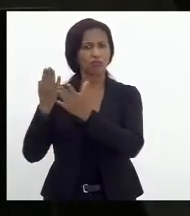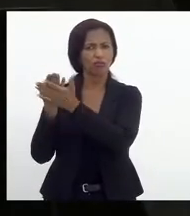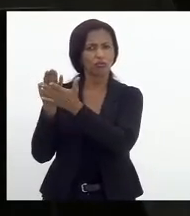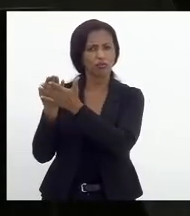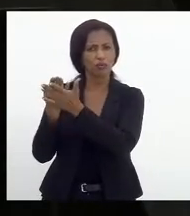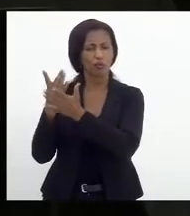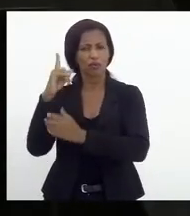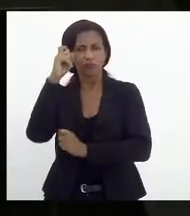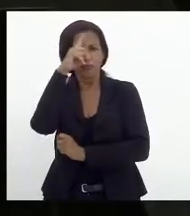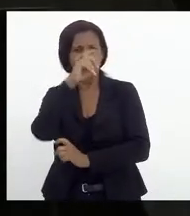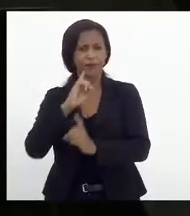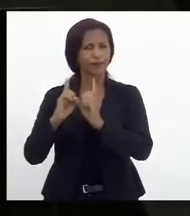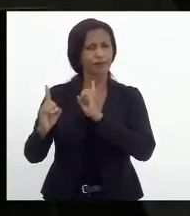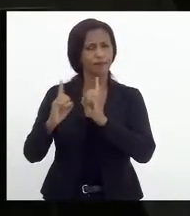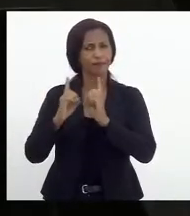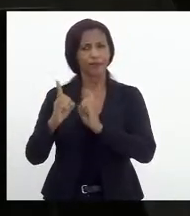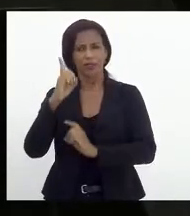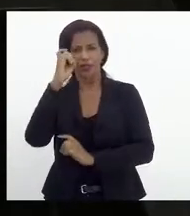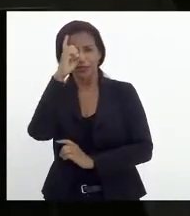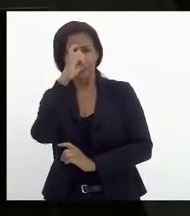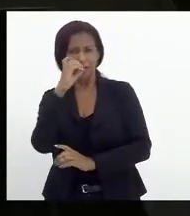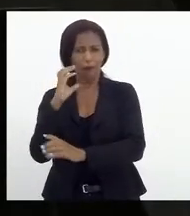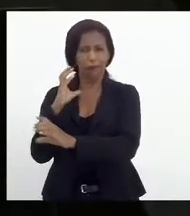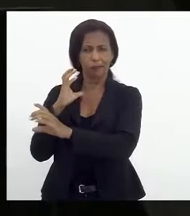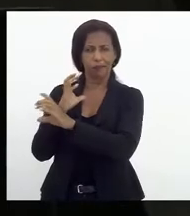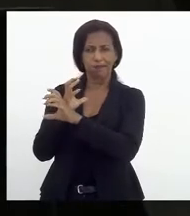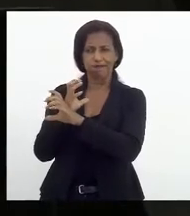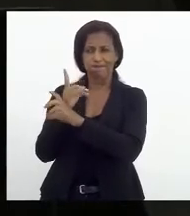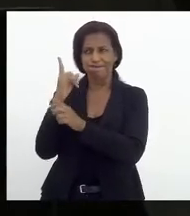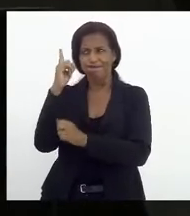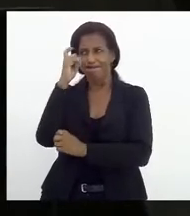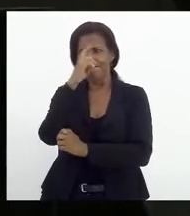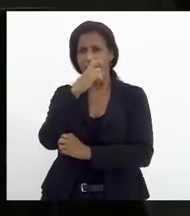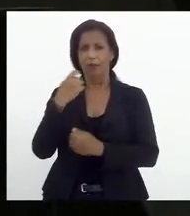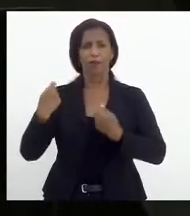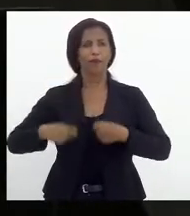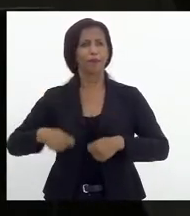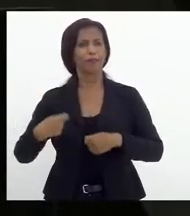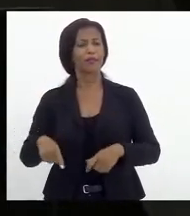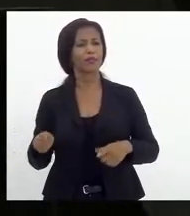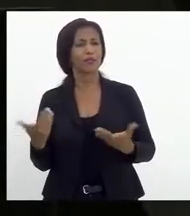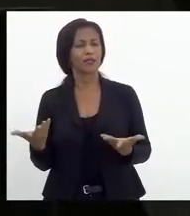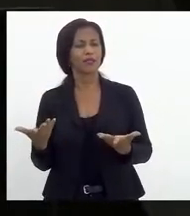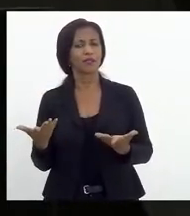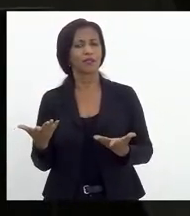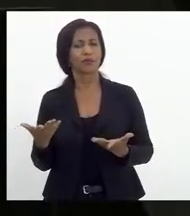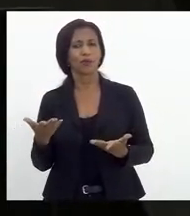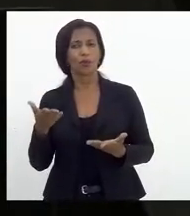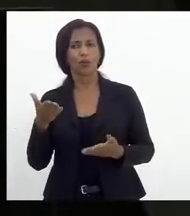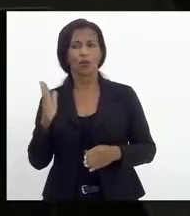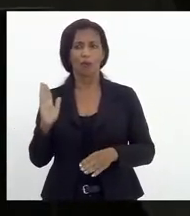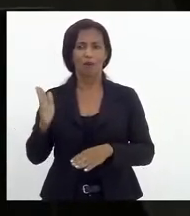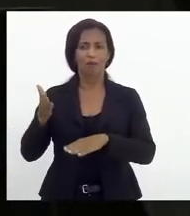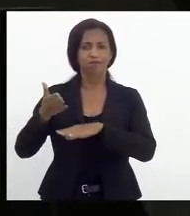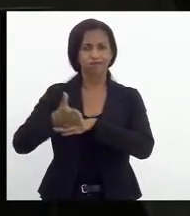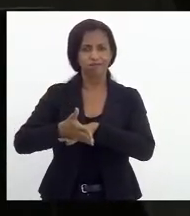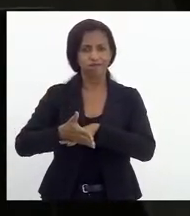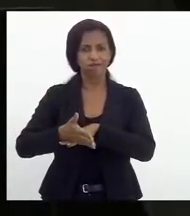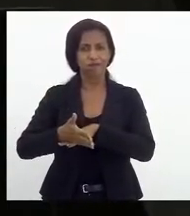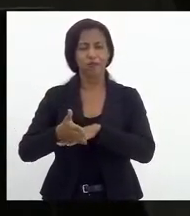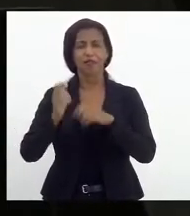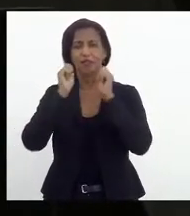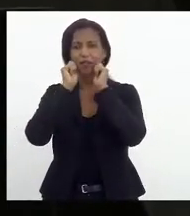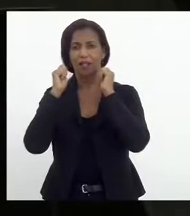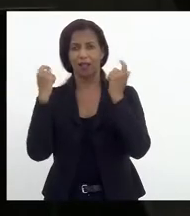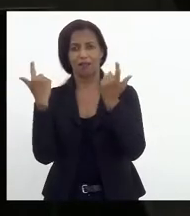debate difícil, um debate complexo. Foi preciso, inclusive, uma interveniência importante da